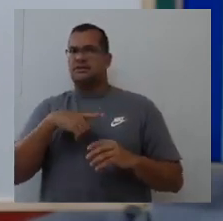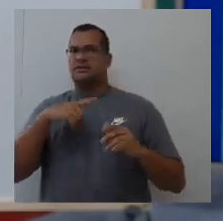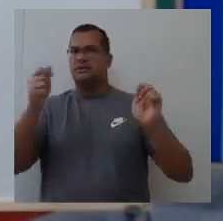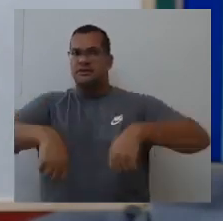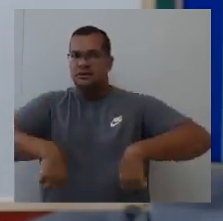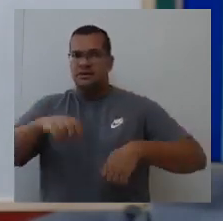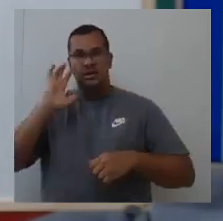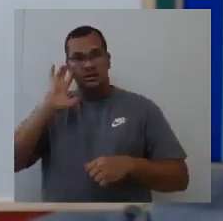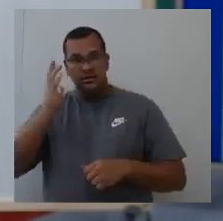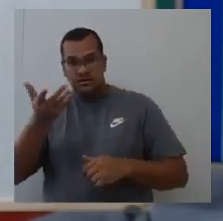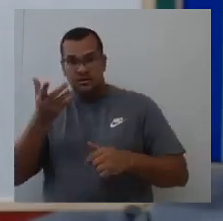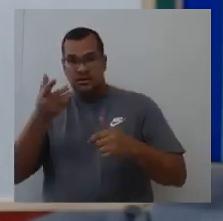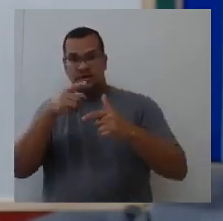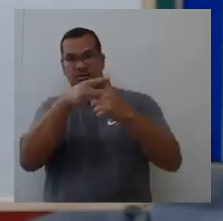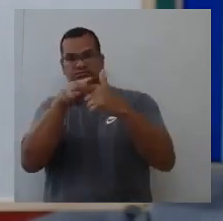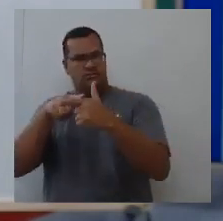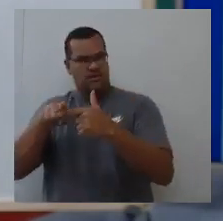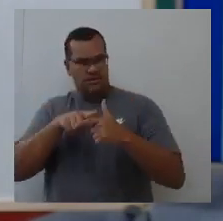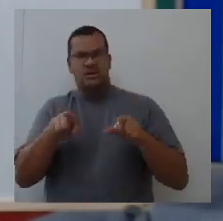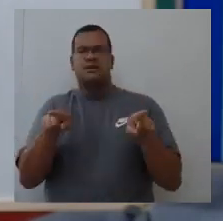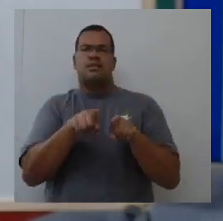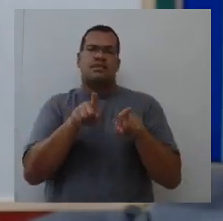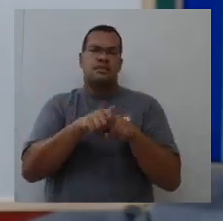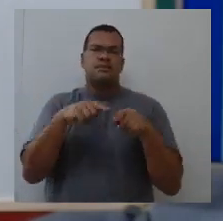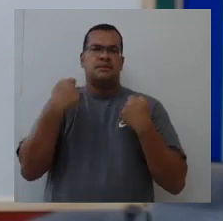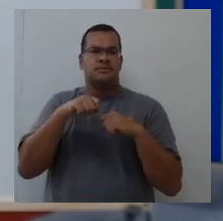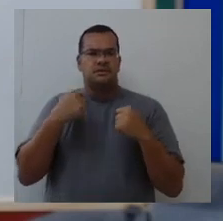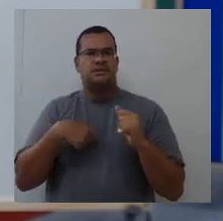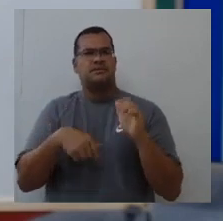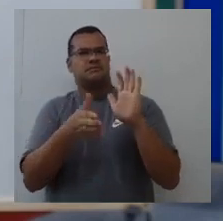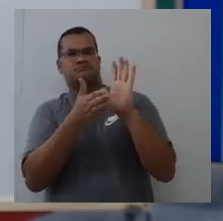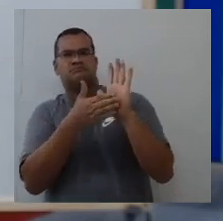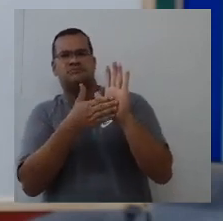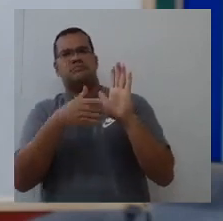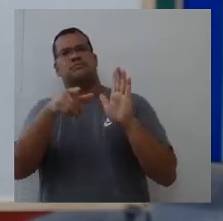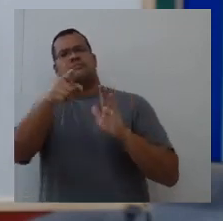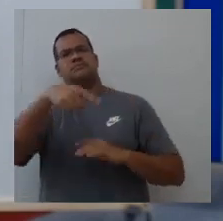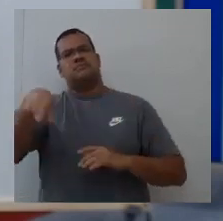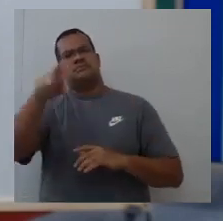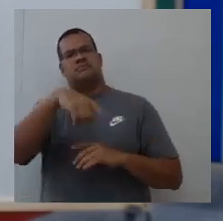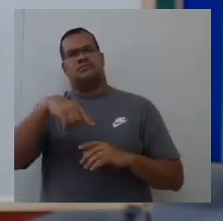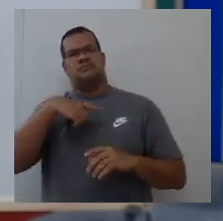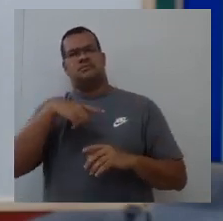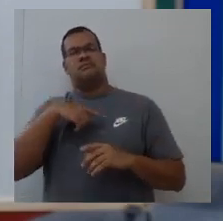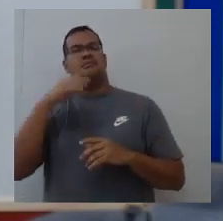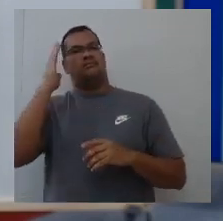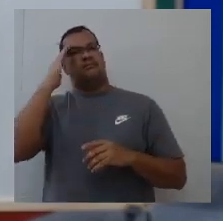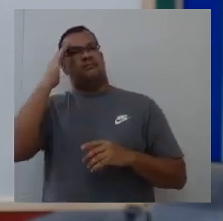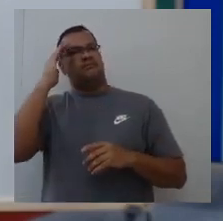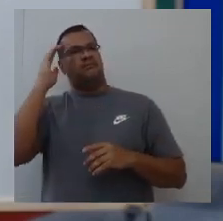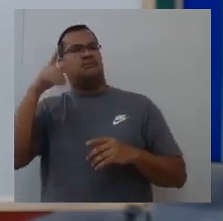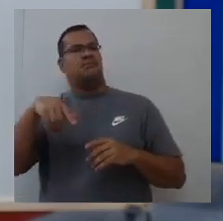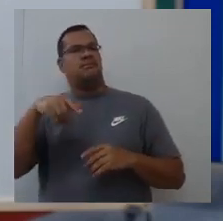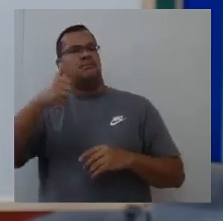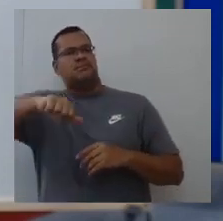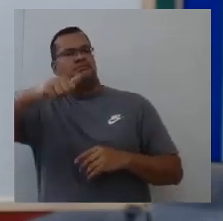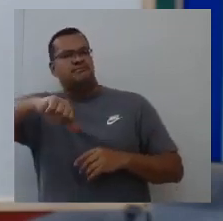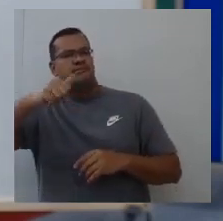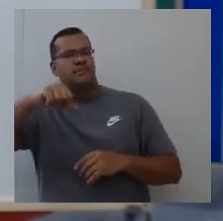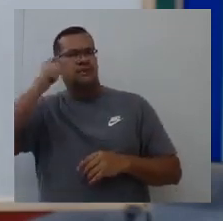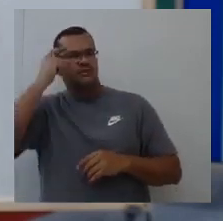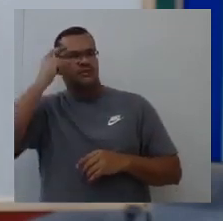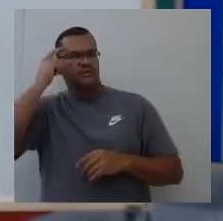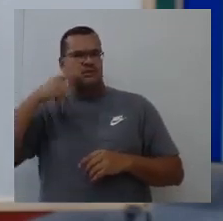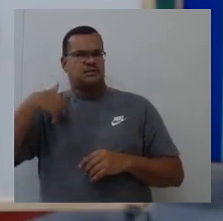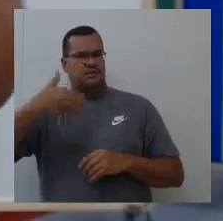capaz de resolver problemas, ele deve também propor situações, problemas para inferir o conhecimento da matemática no dia a dia.